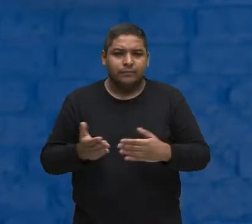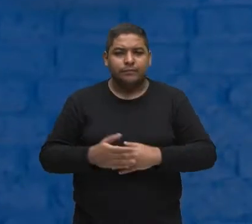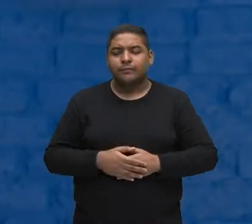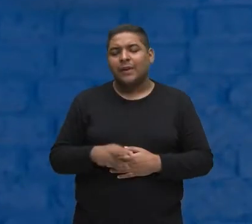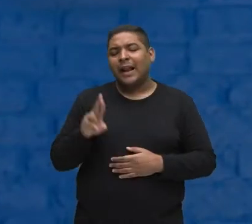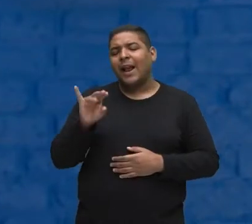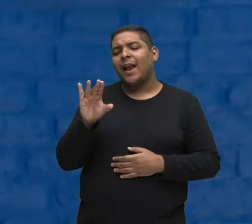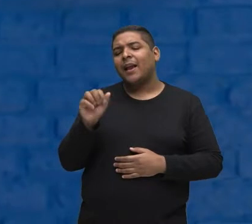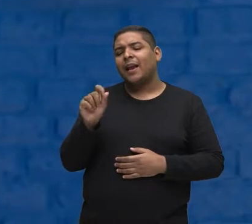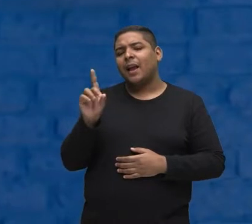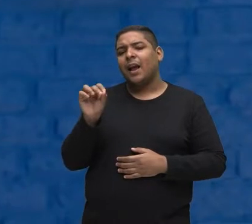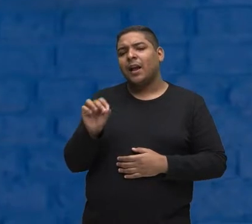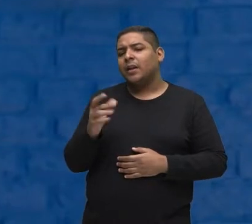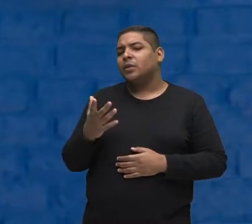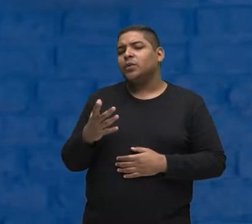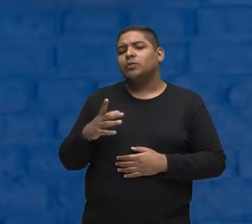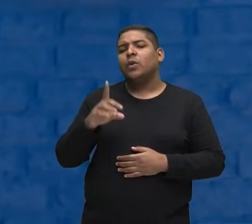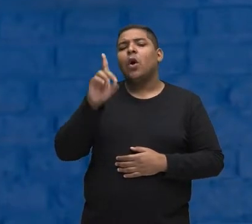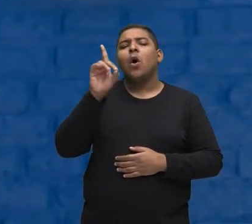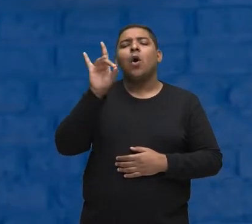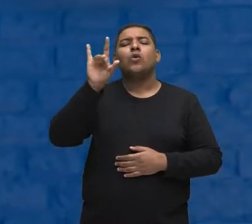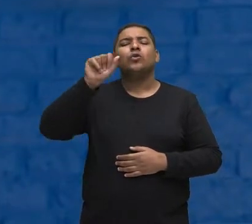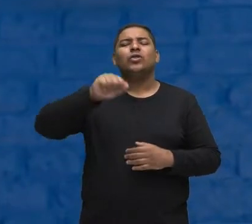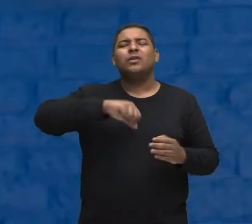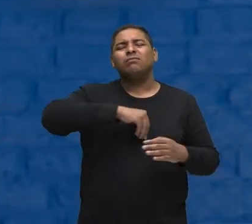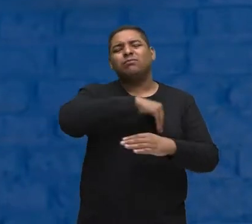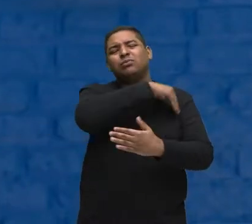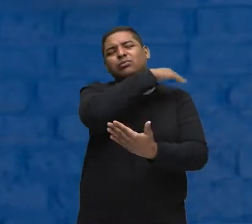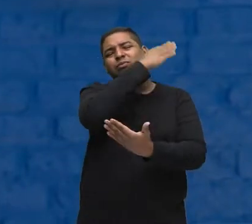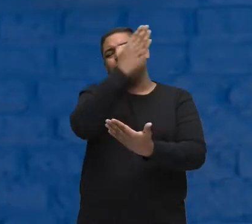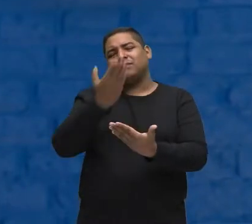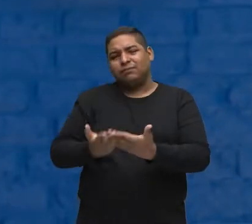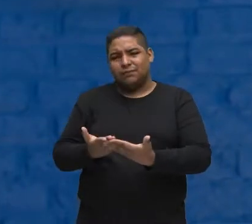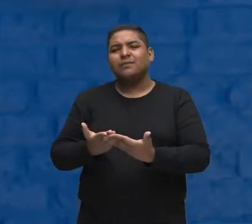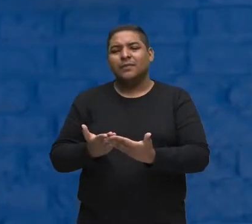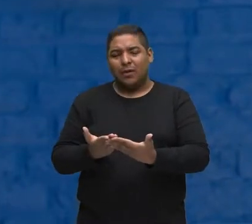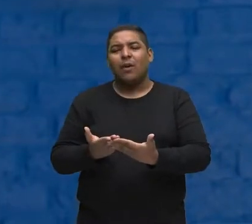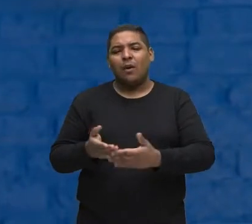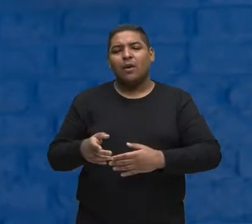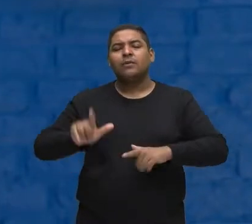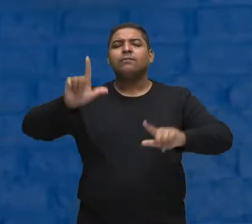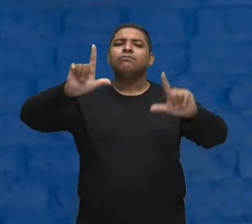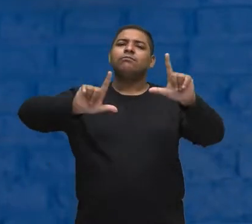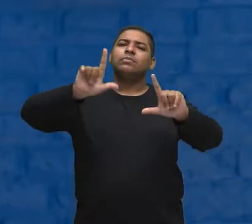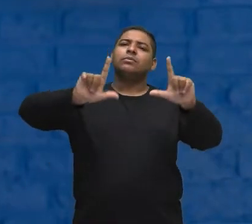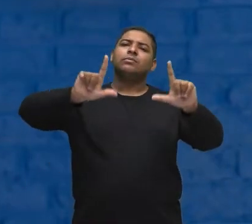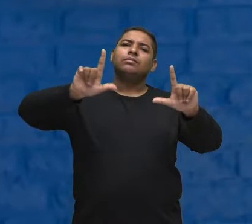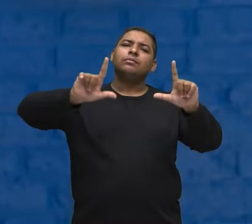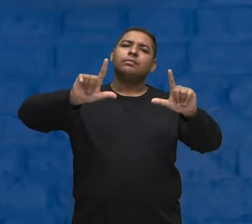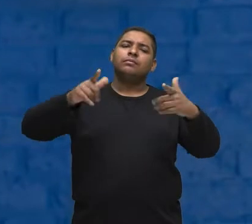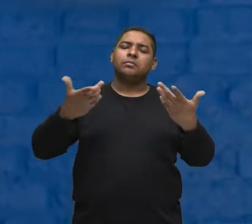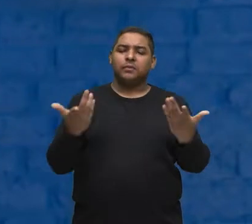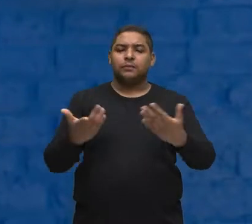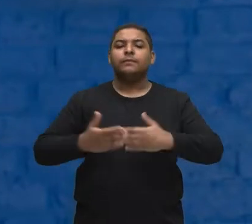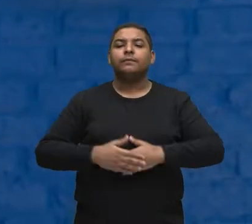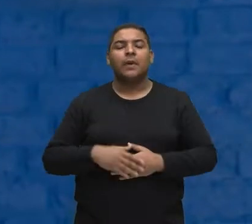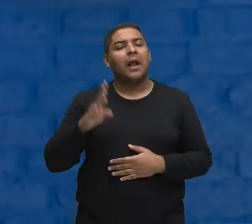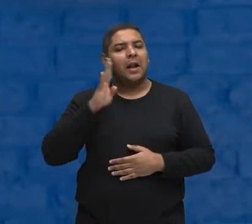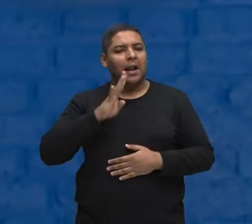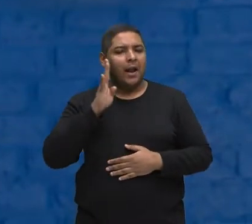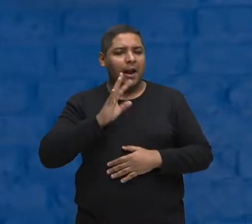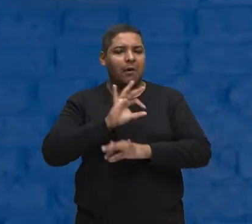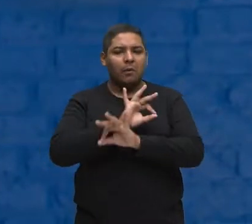ficasse o dia inteiro na frente da TV. Não é legal ficar assistindo TV? É legal ficar assistindo